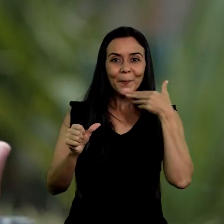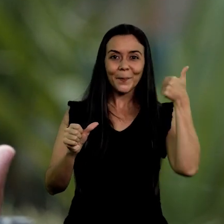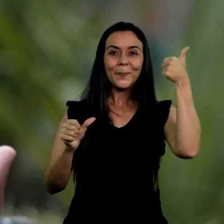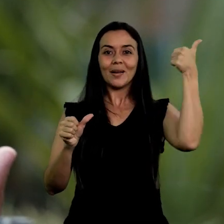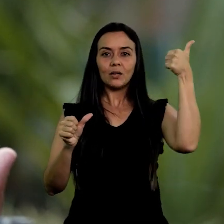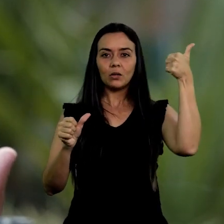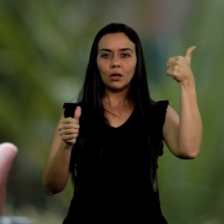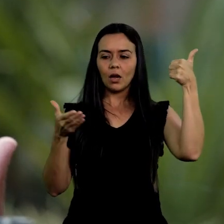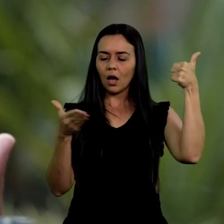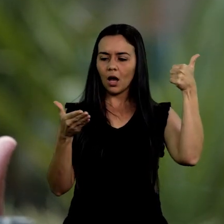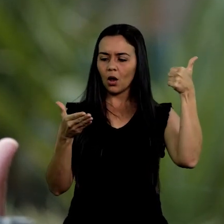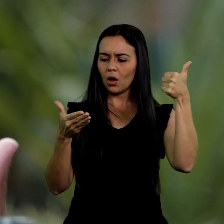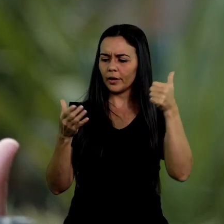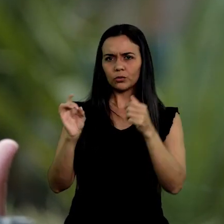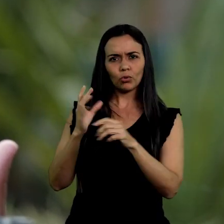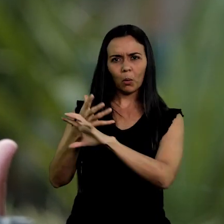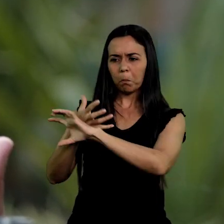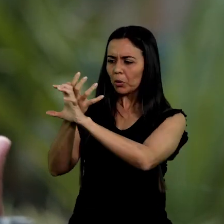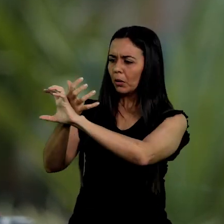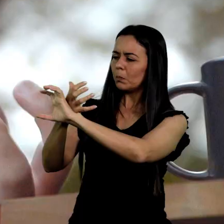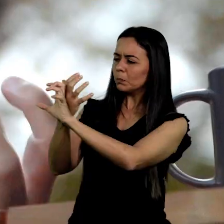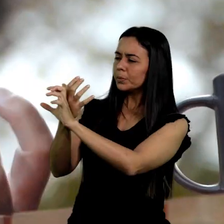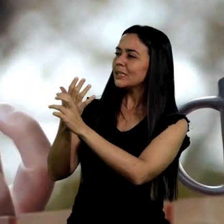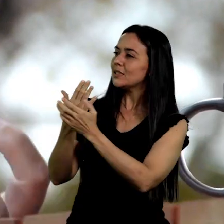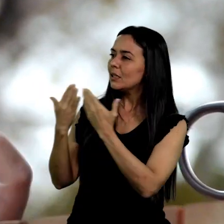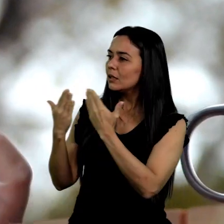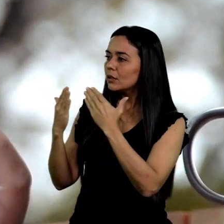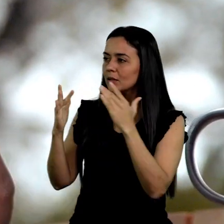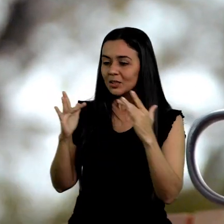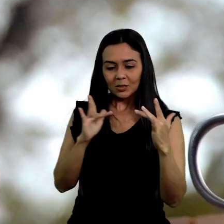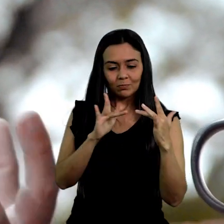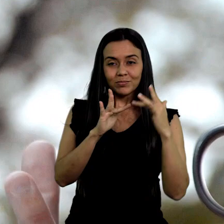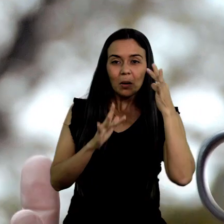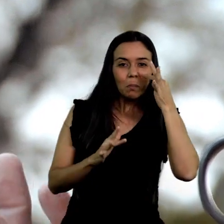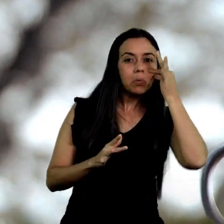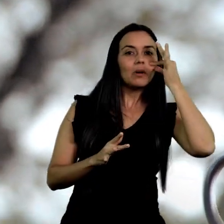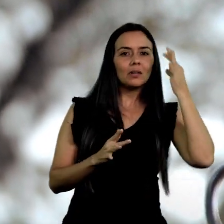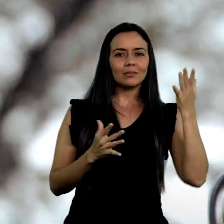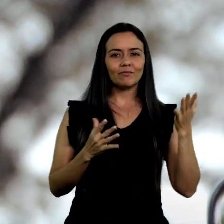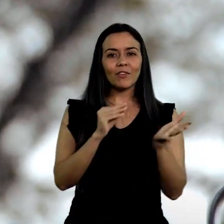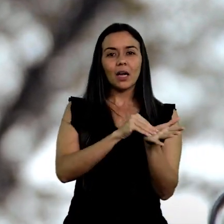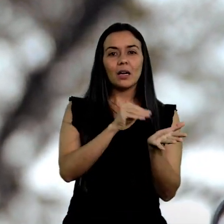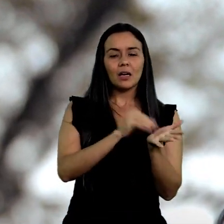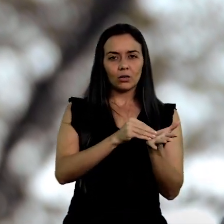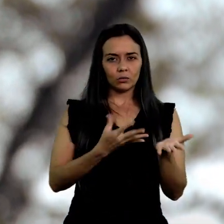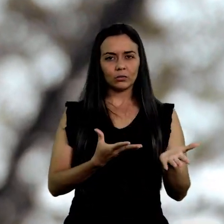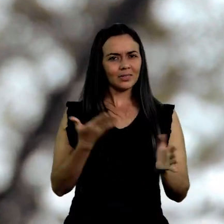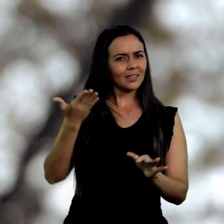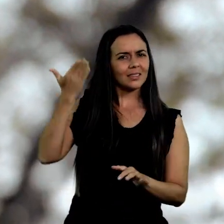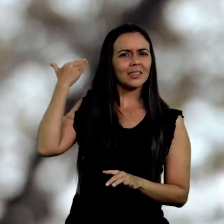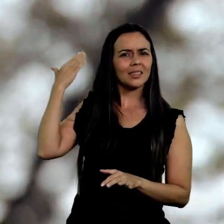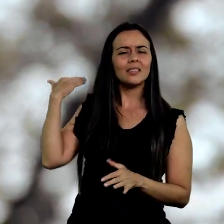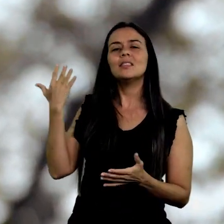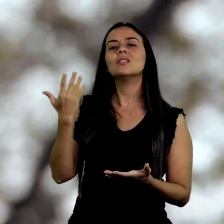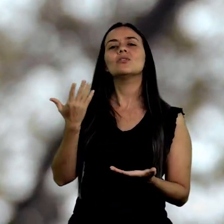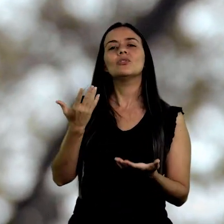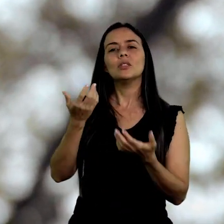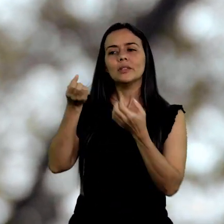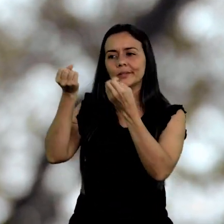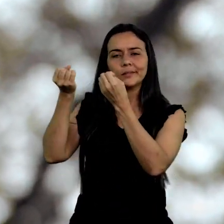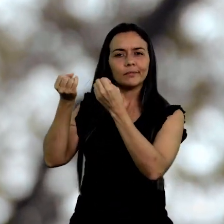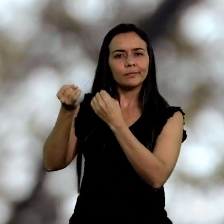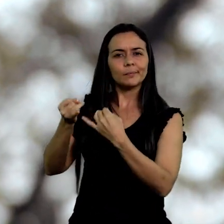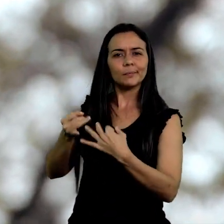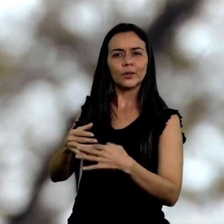por vídeo, né? Só que no vídeo, né, por isso que muitas pessoas relatam essa exaustão, né? Tinha até uma época que falaram da exaustão